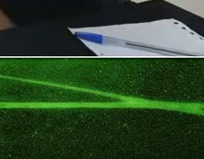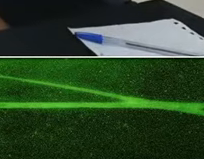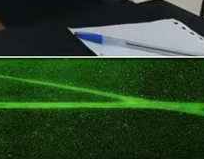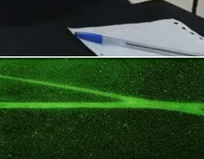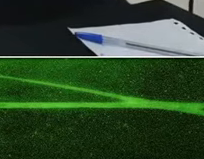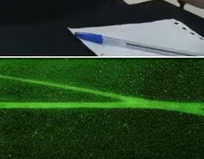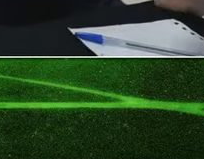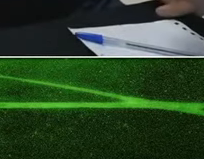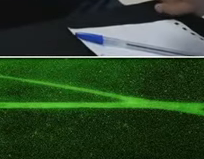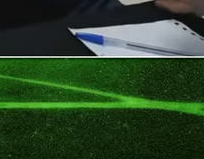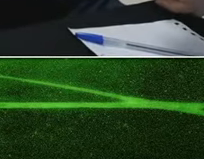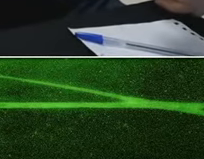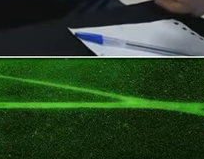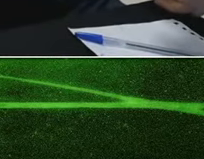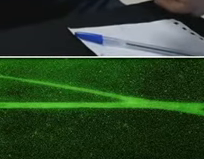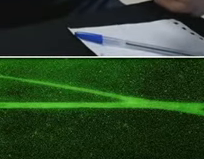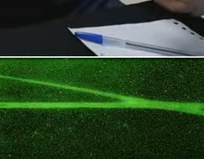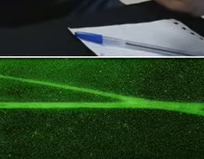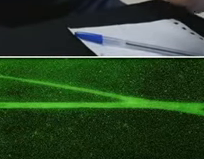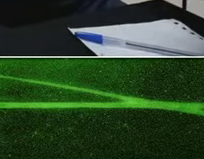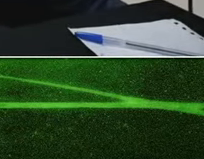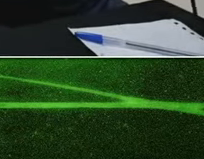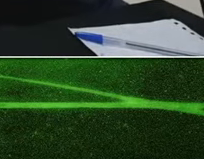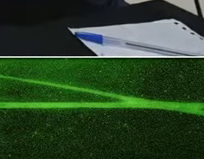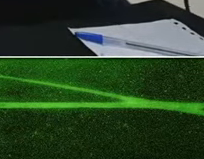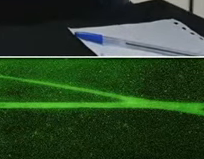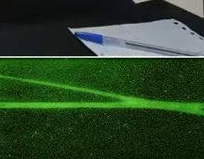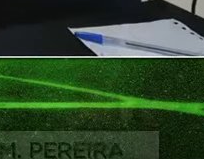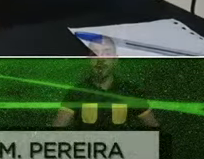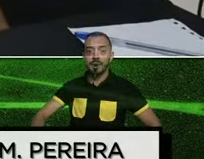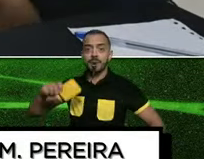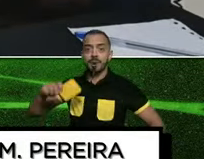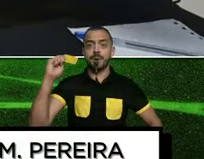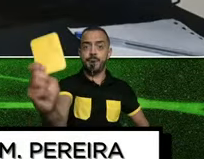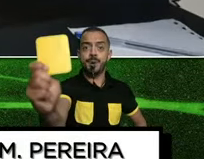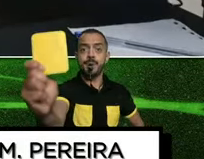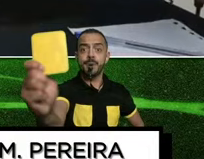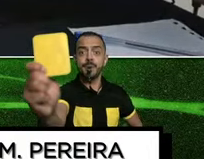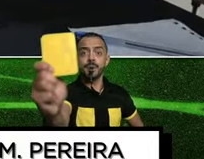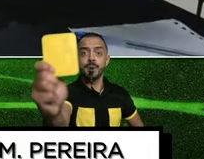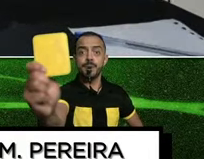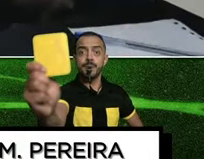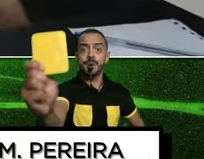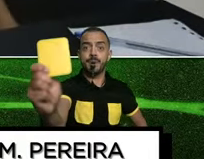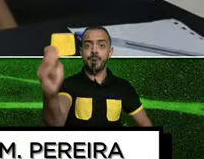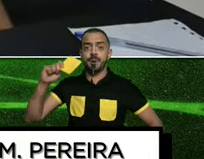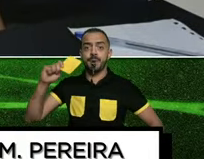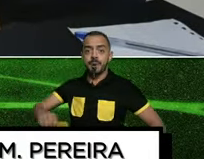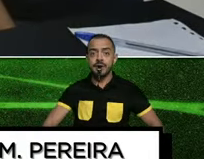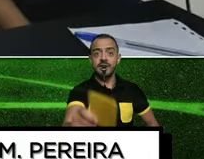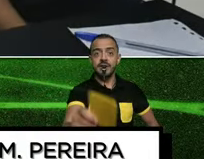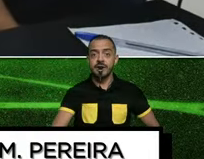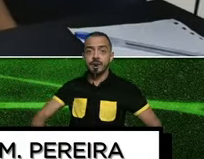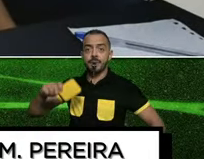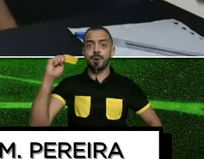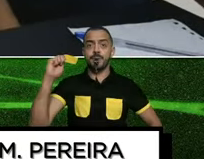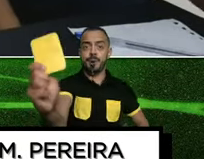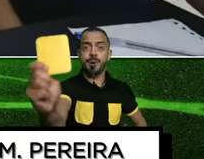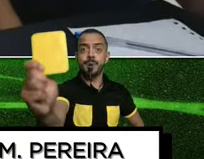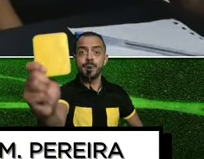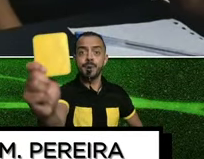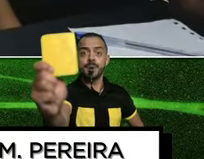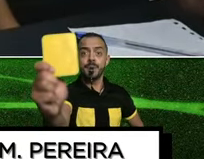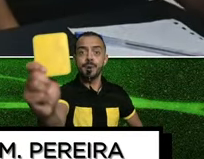cartão amarelo subiu Narinha agora vamos e venhamos né tem nada que parar o lance no ataque do Cruzeiro aí acerta a bola antes depois